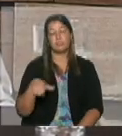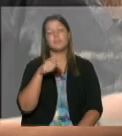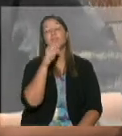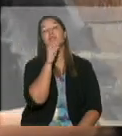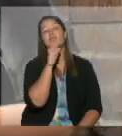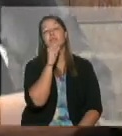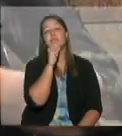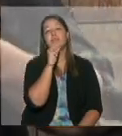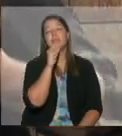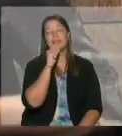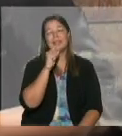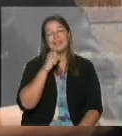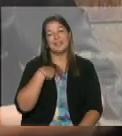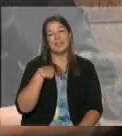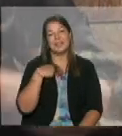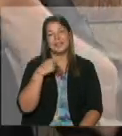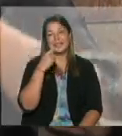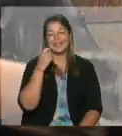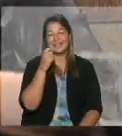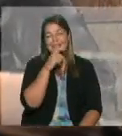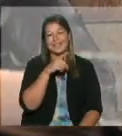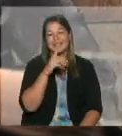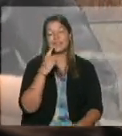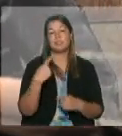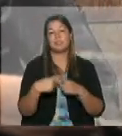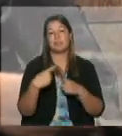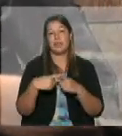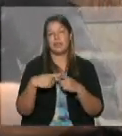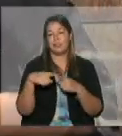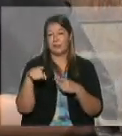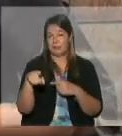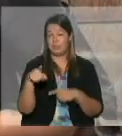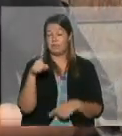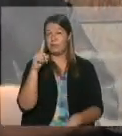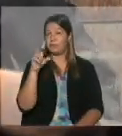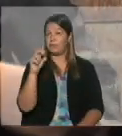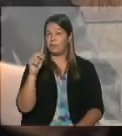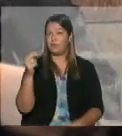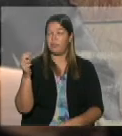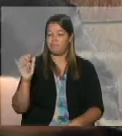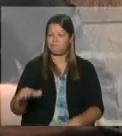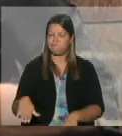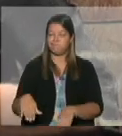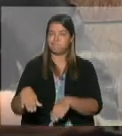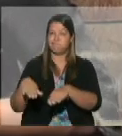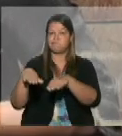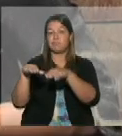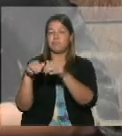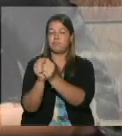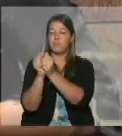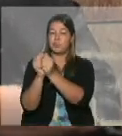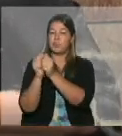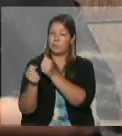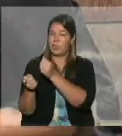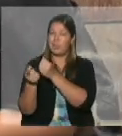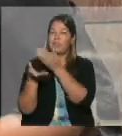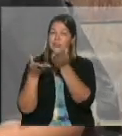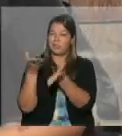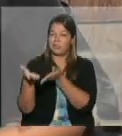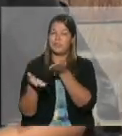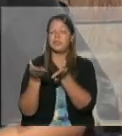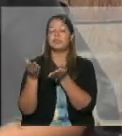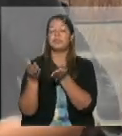sua avó, que é uma história bacanérrima, né? Porque vocês tiveram uma proximidade, uma aliança fortíssima e que